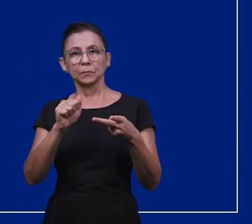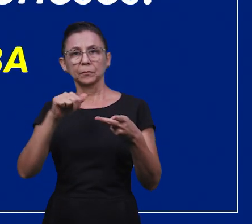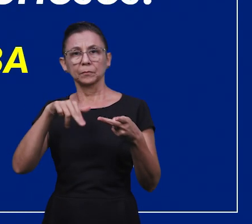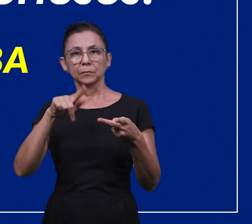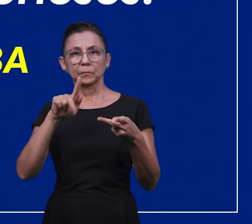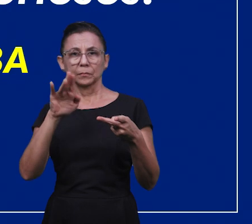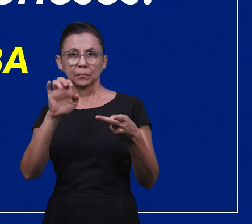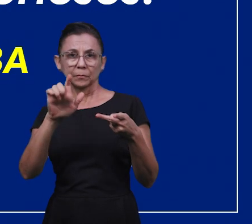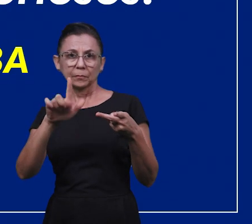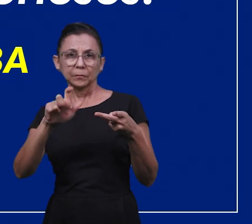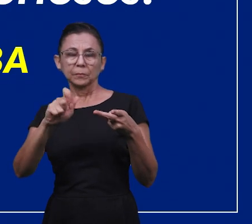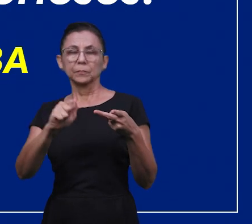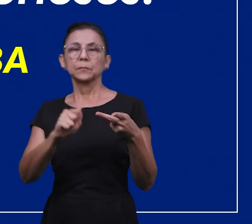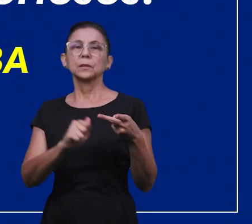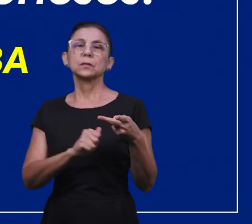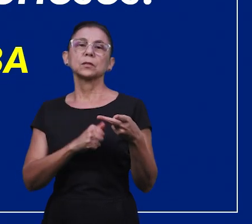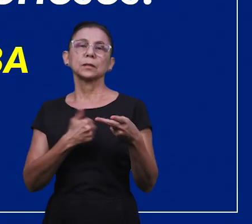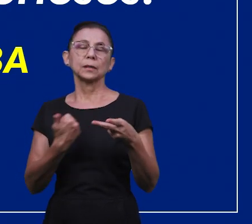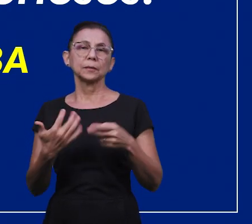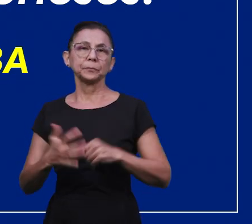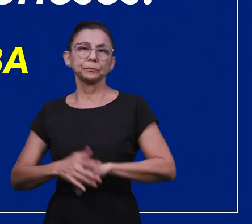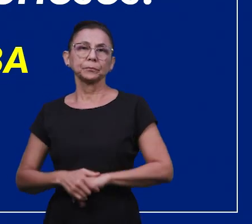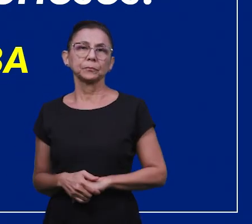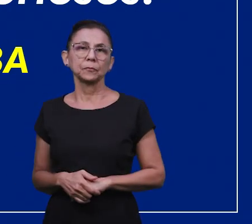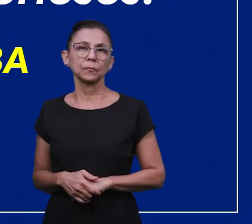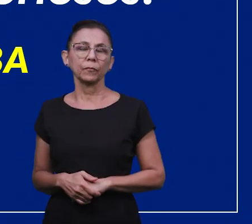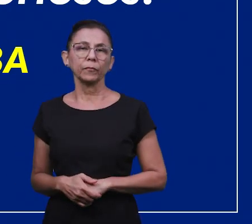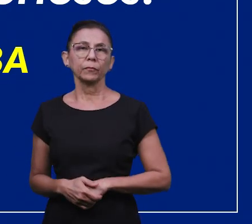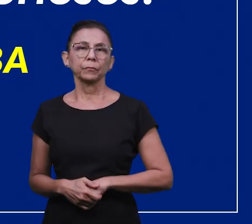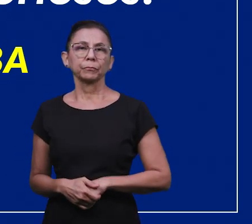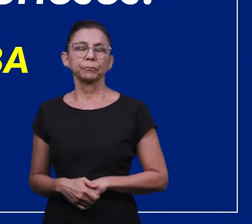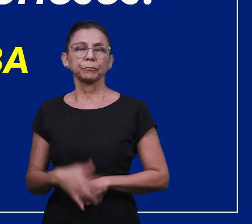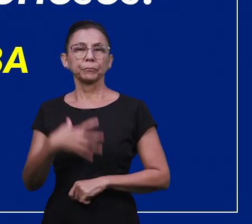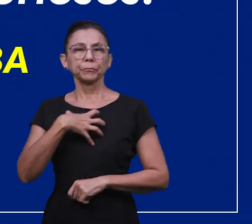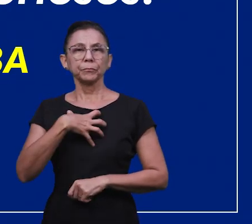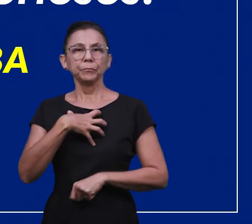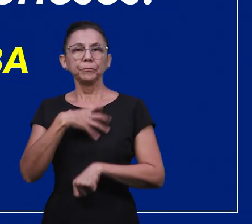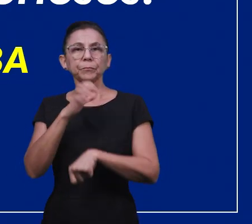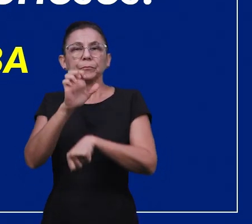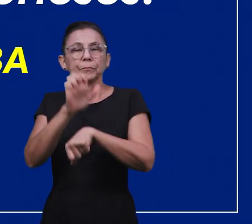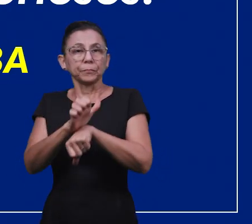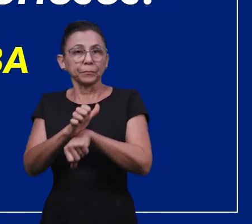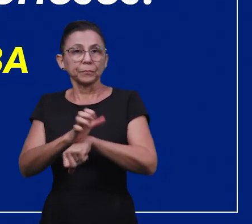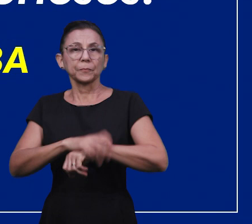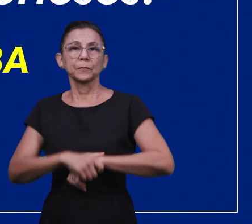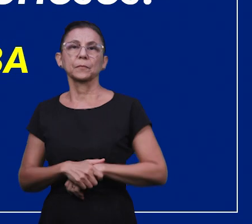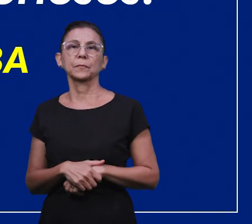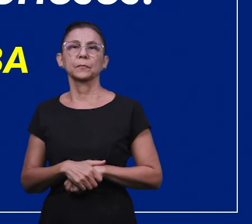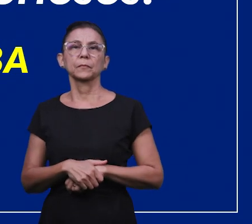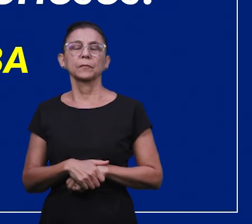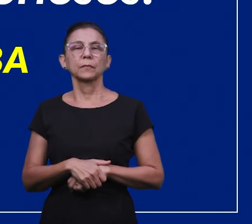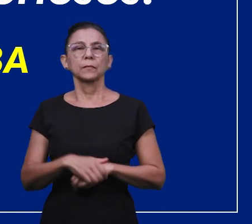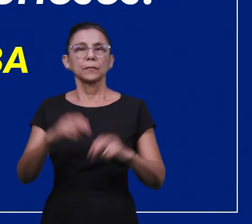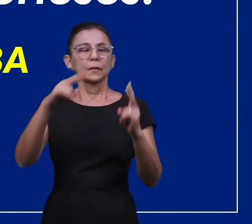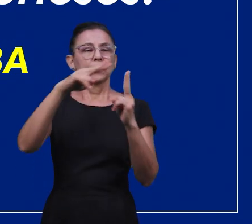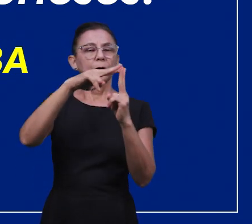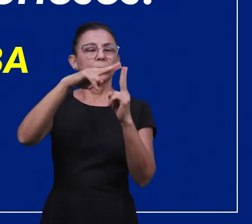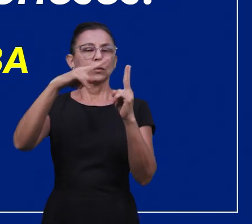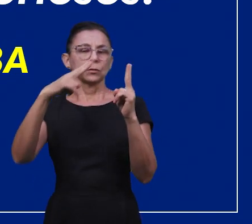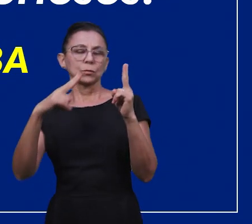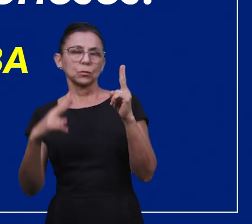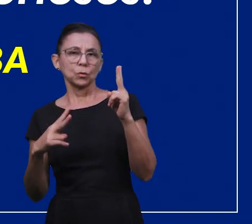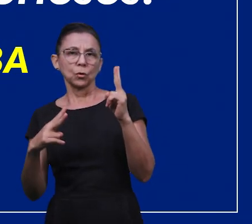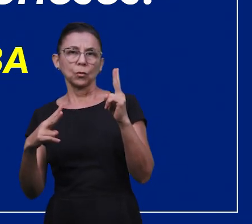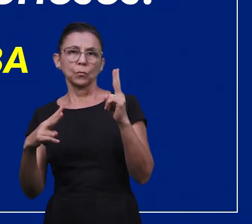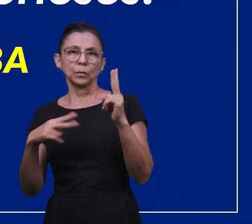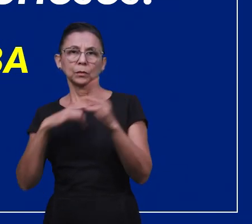por Ângela Assis Silva, que é da cidade de Mucuri, lá na Bahia, e ela diz o seguinte: a sombra do Onipotente é